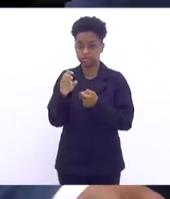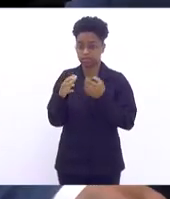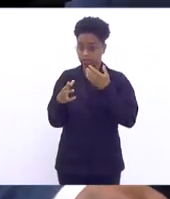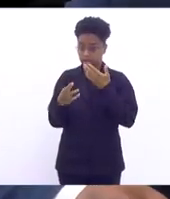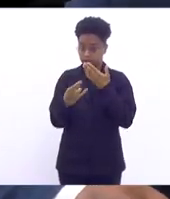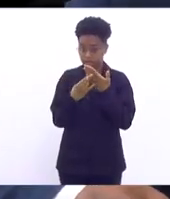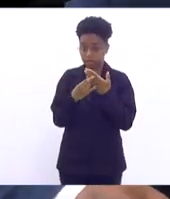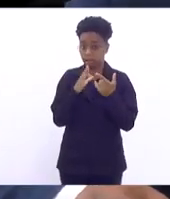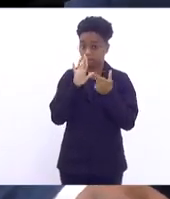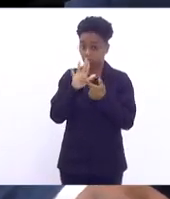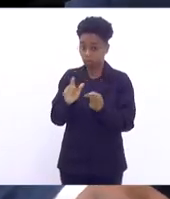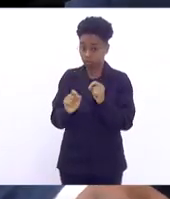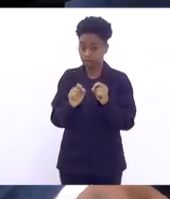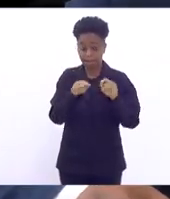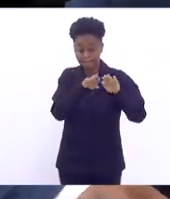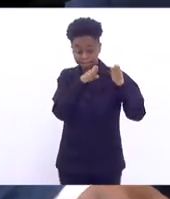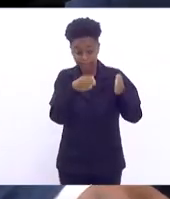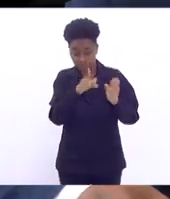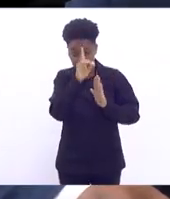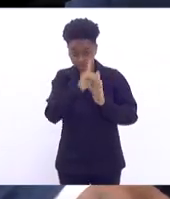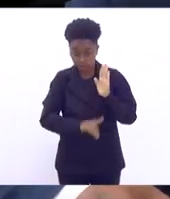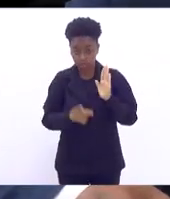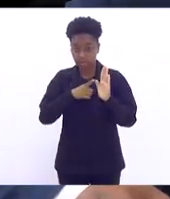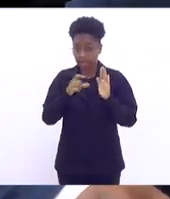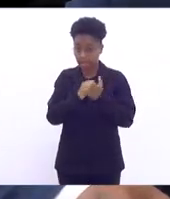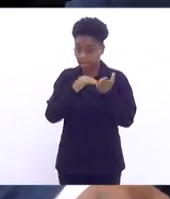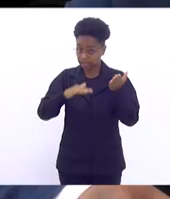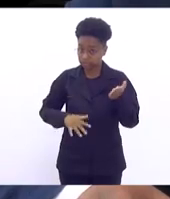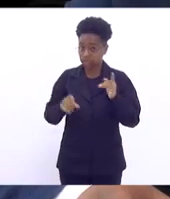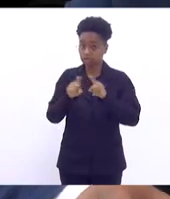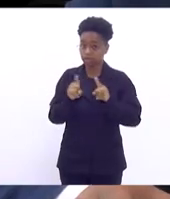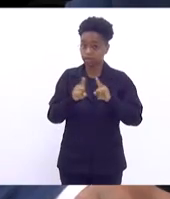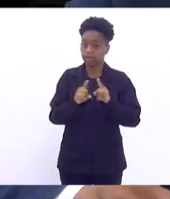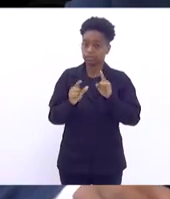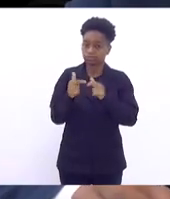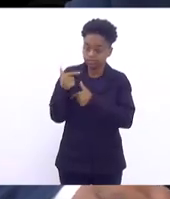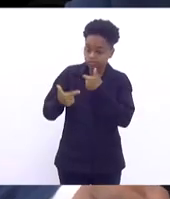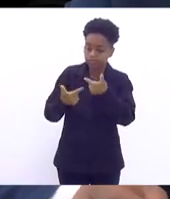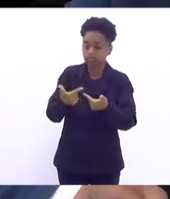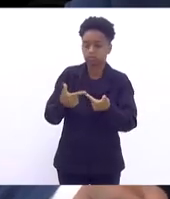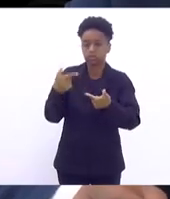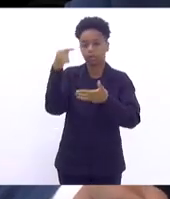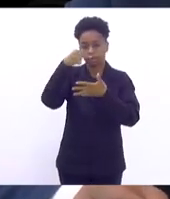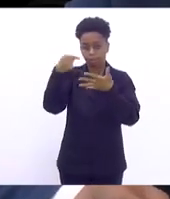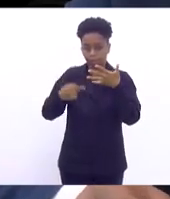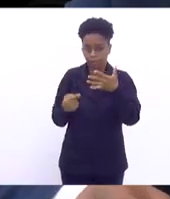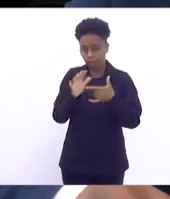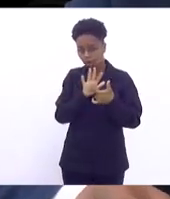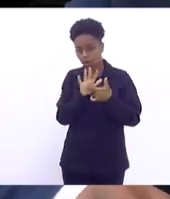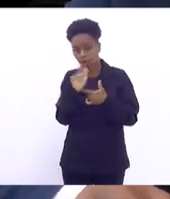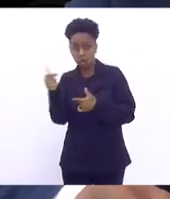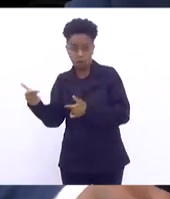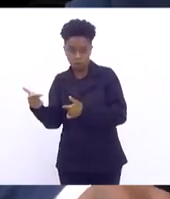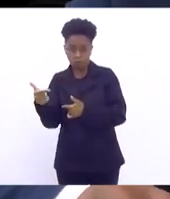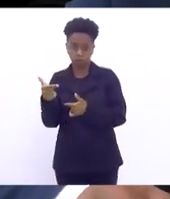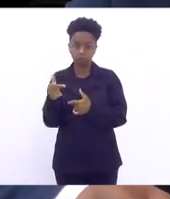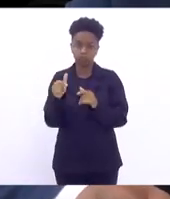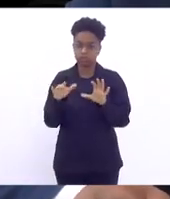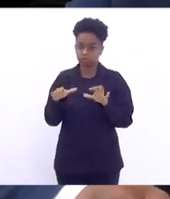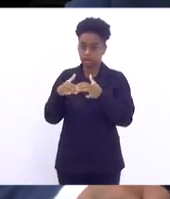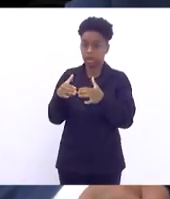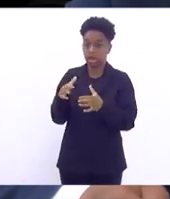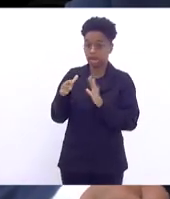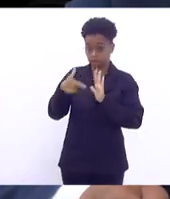a mesa diretora compete além das atividades e funções atribuídas em outros dispositivos redimentares a resolução